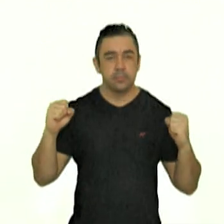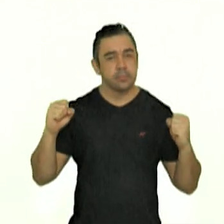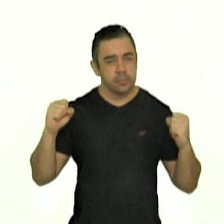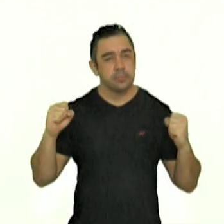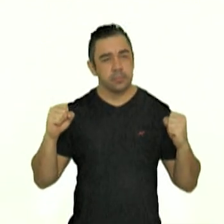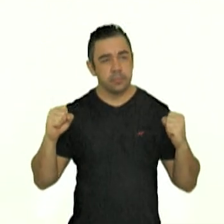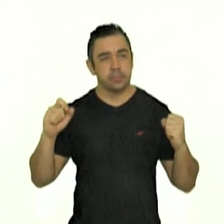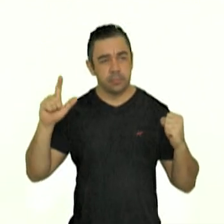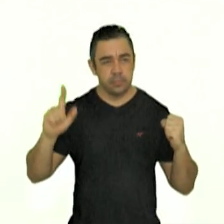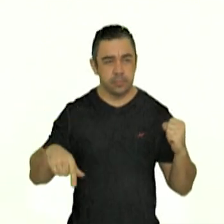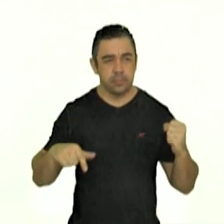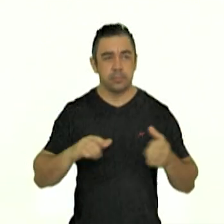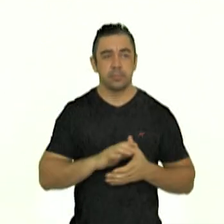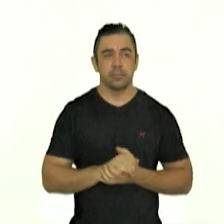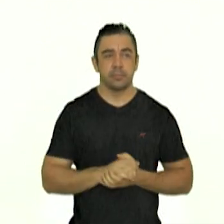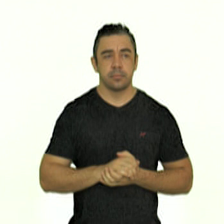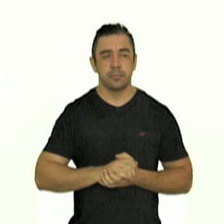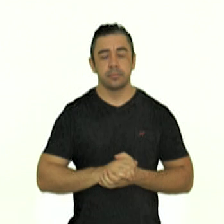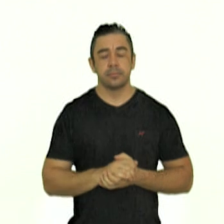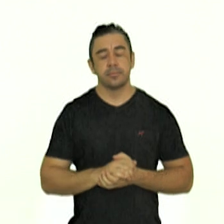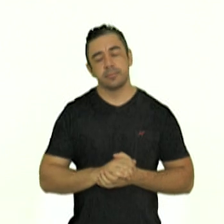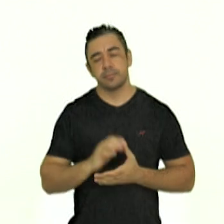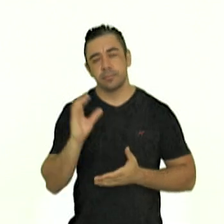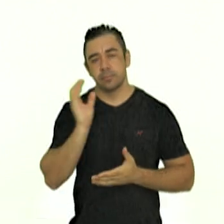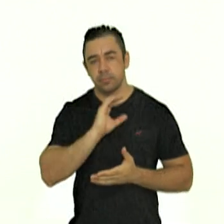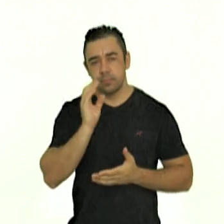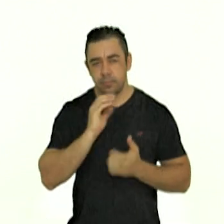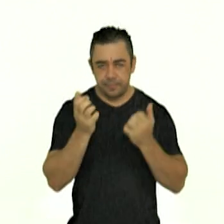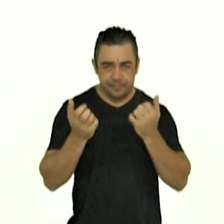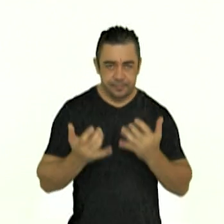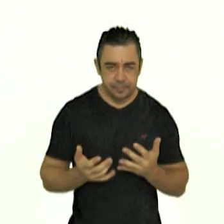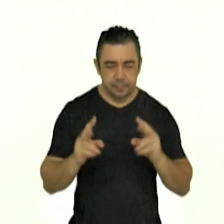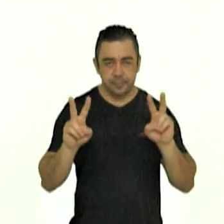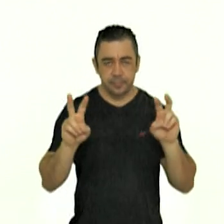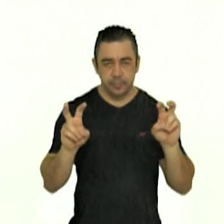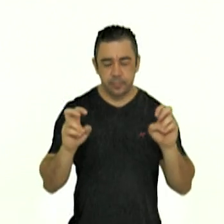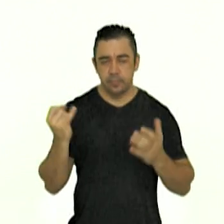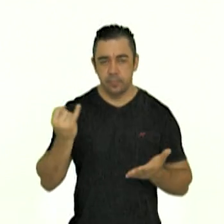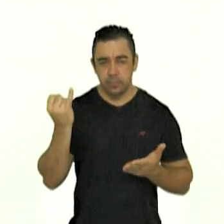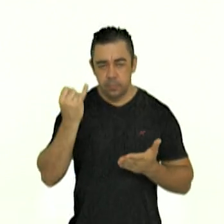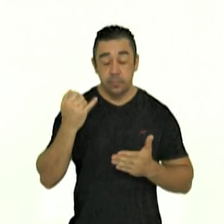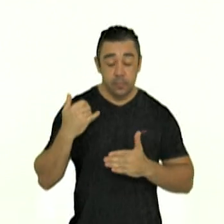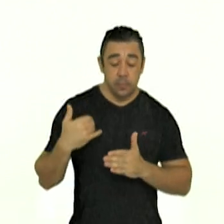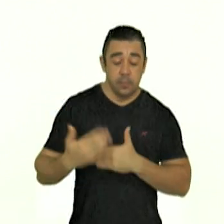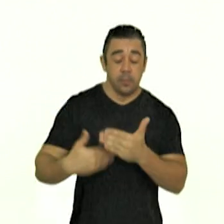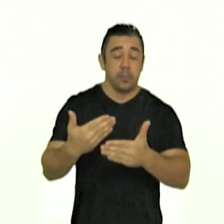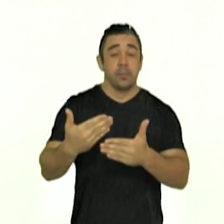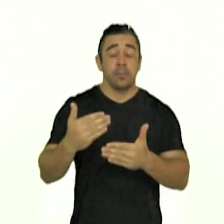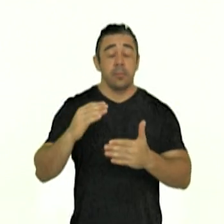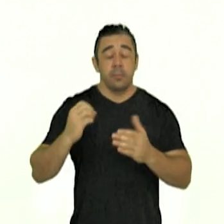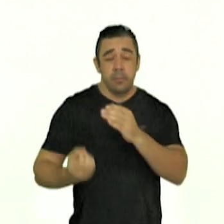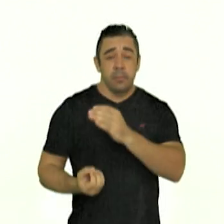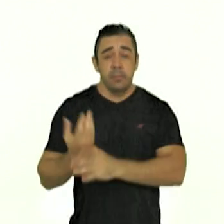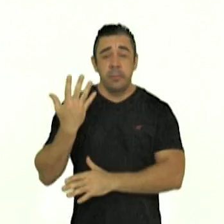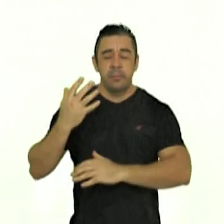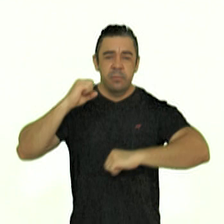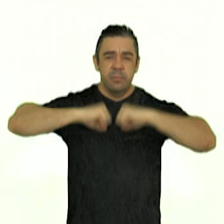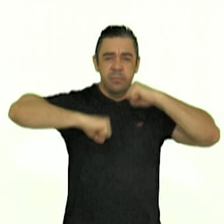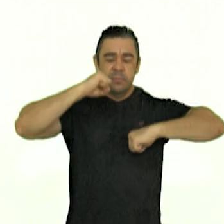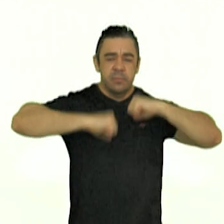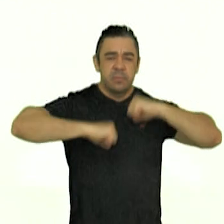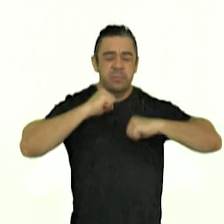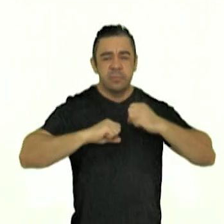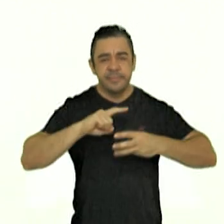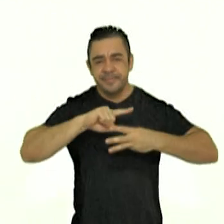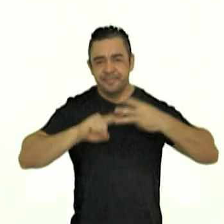escala continental, Vamos passar brevemente por alguns temas importantes sobre esse processo de industrialização na Ásia, Europa